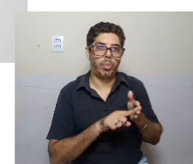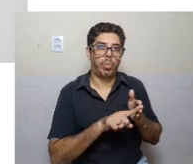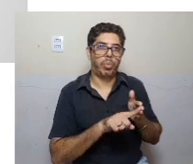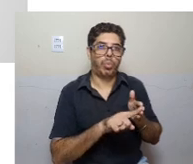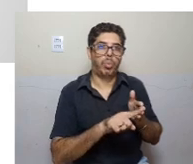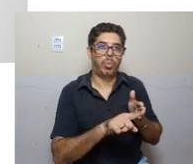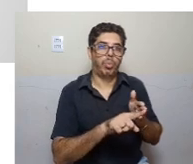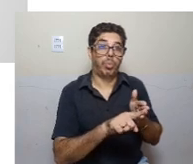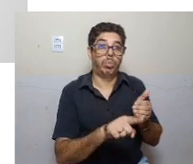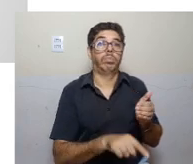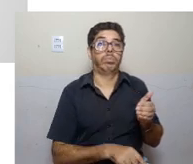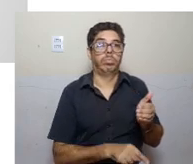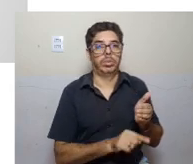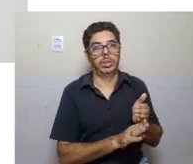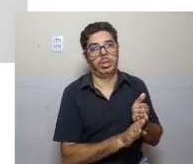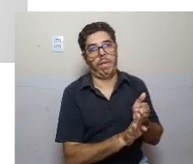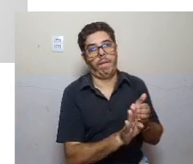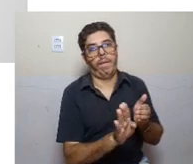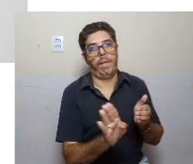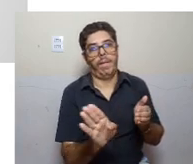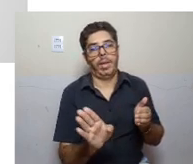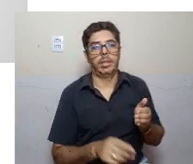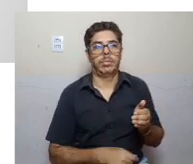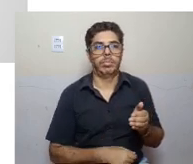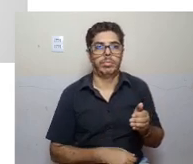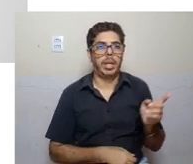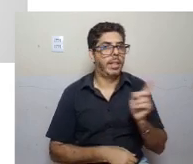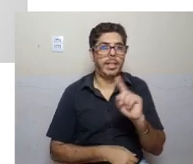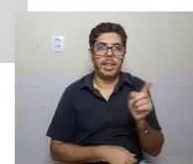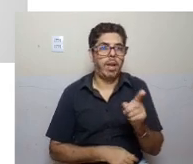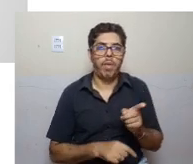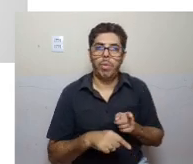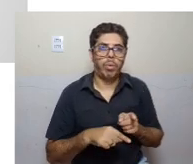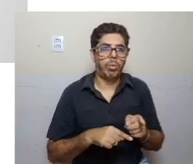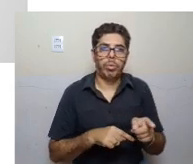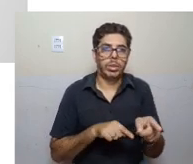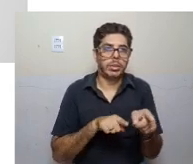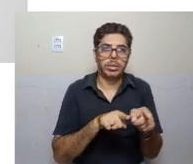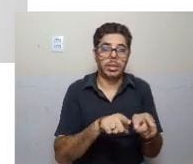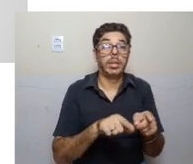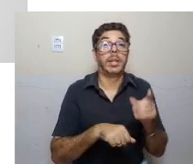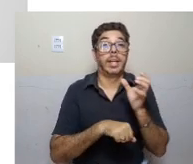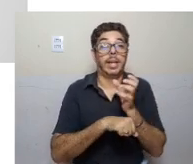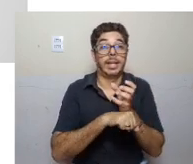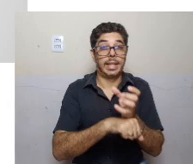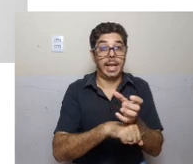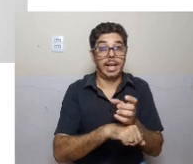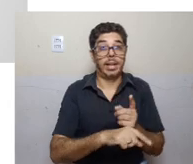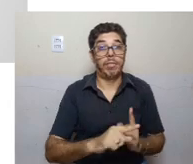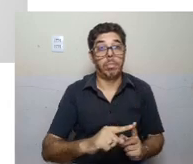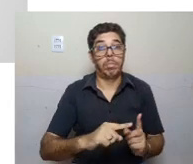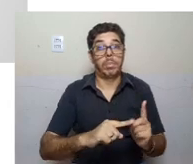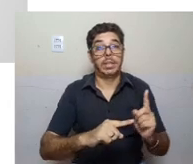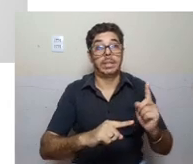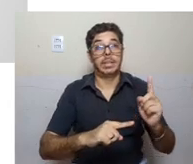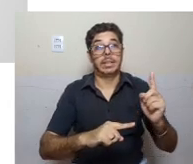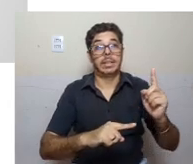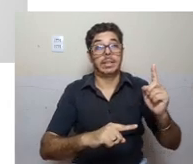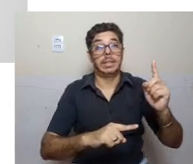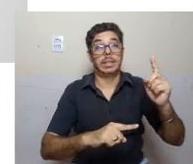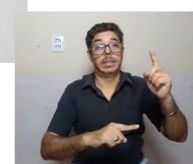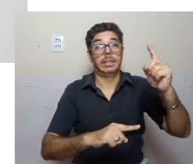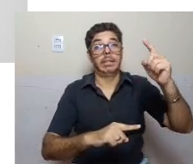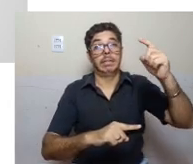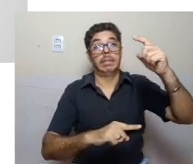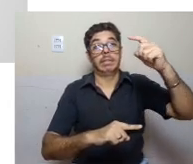vai ver que a velocidade da carga nunca vai se alinhar com a direção do campo. À medida que a carga se move para cima, a direção